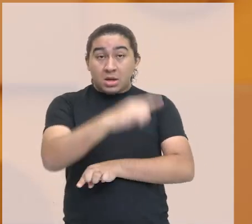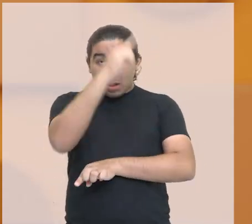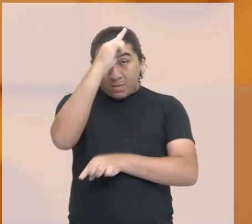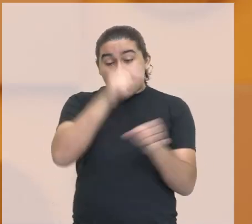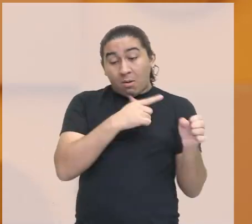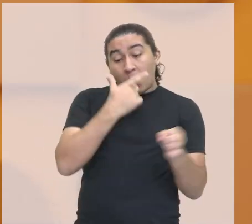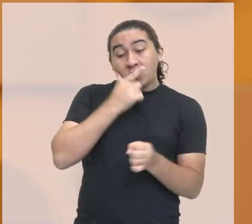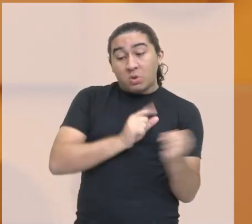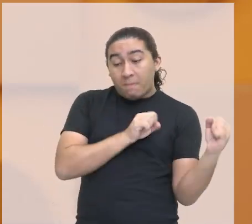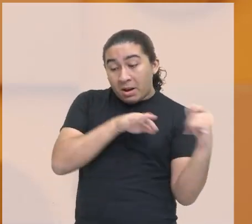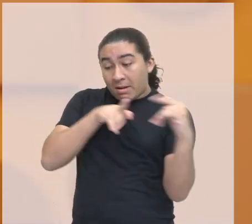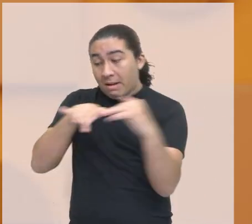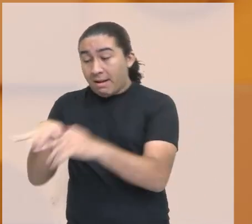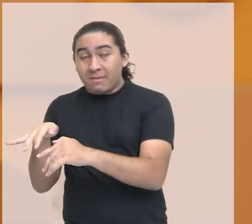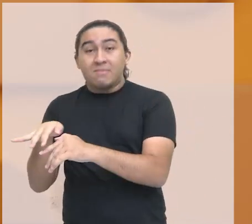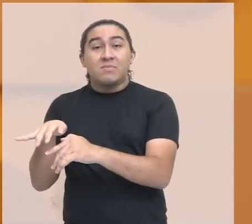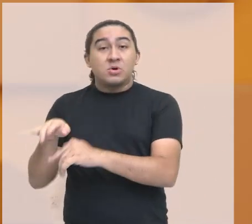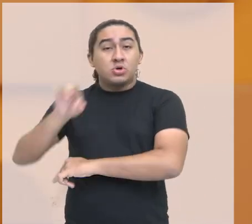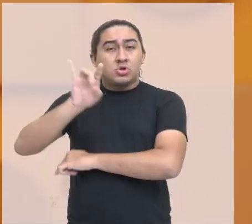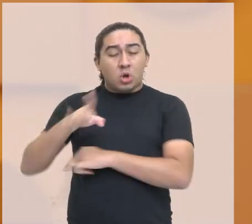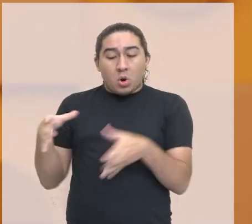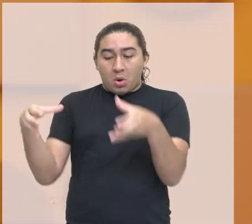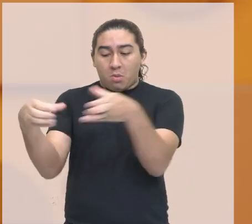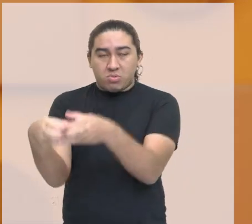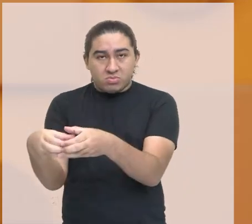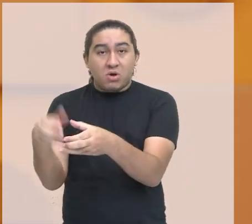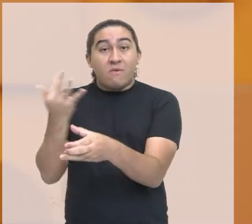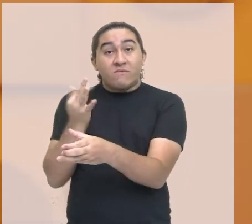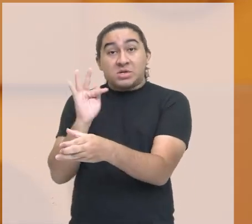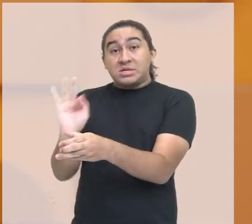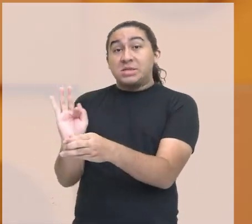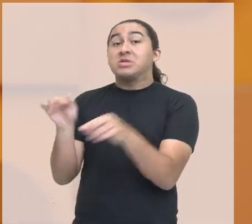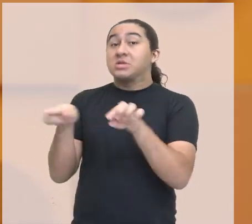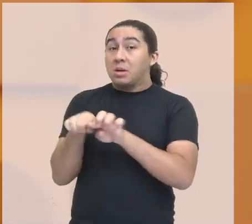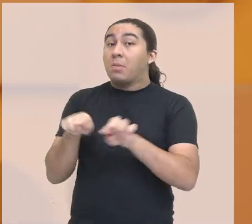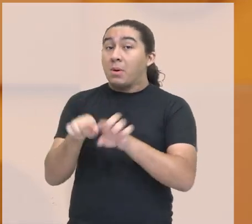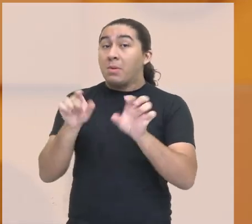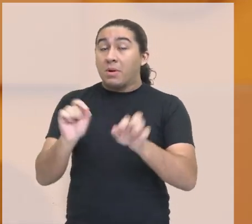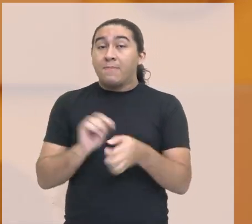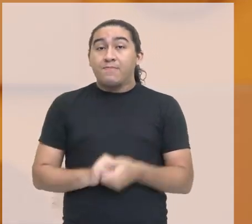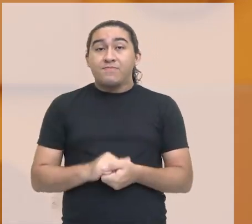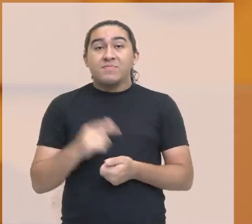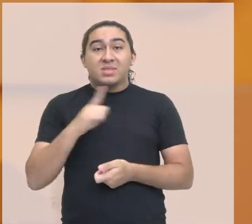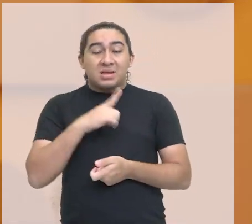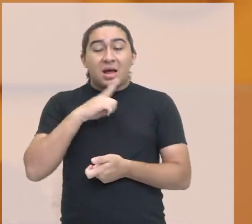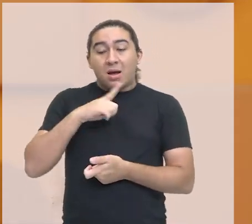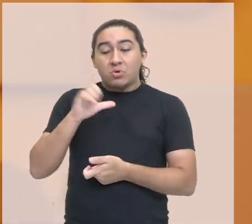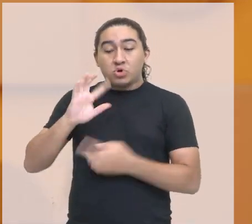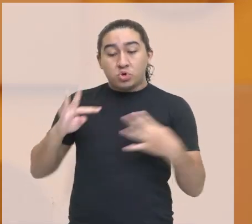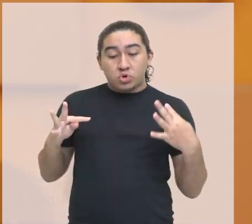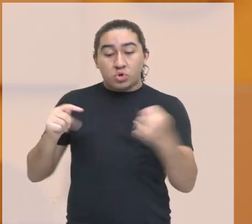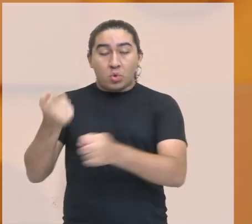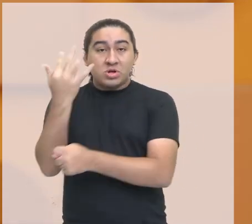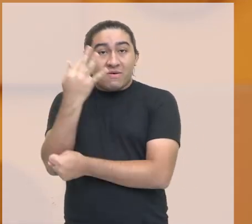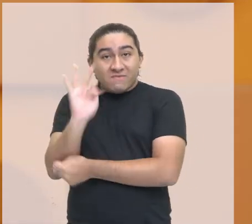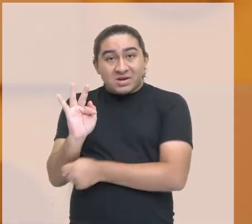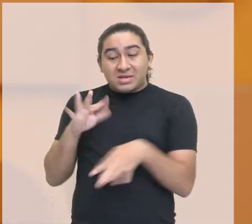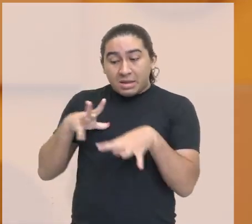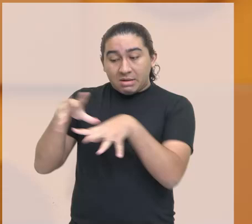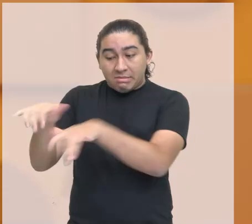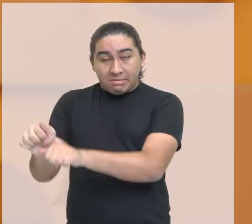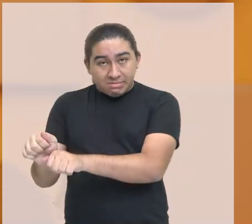conseguiu invadir não apenas parte do território francês também, como subjugar praticamente toda a França,